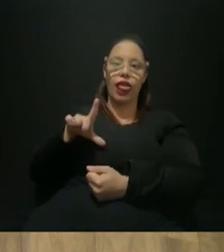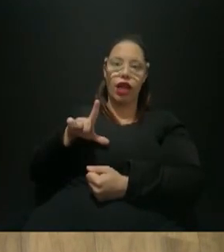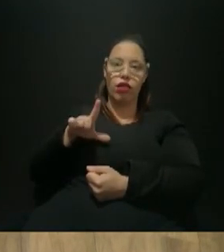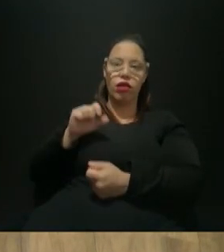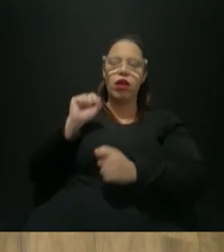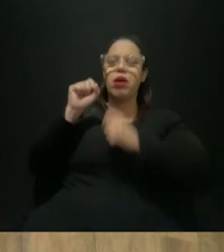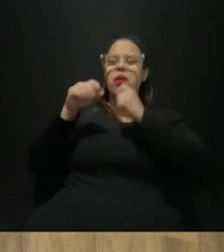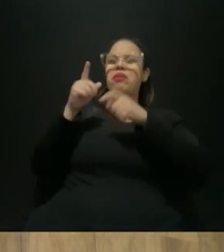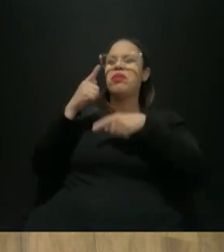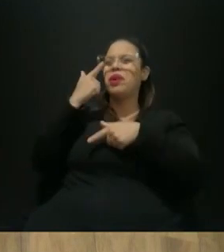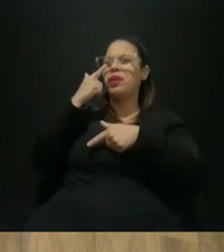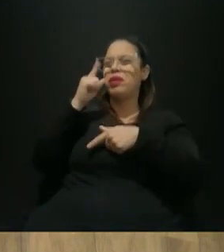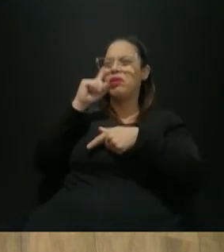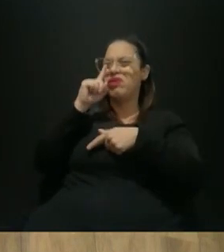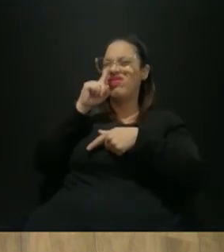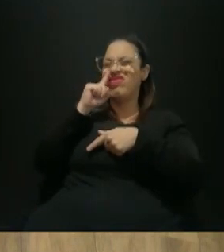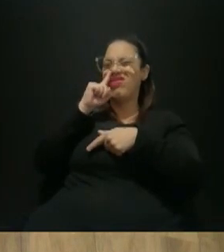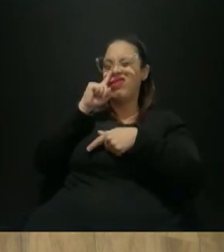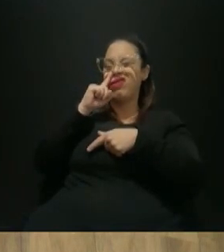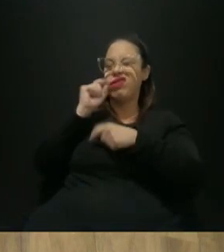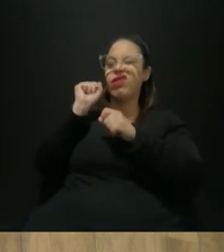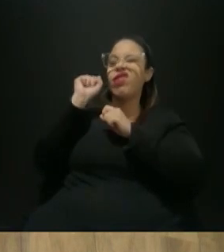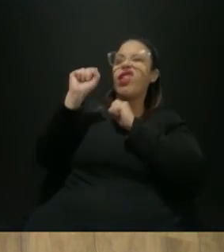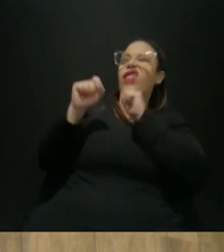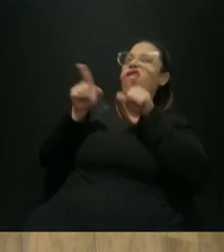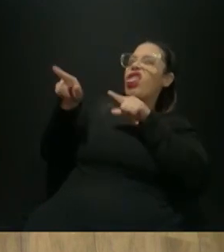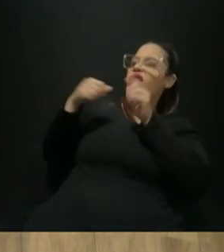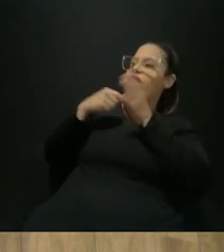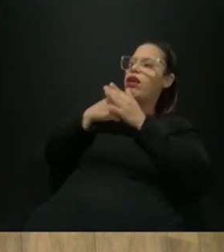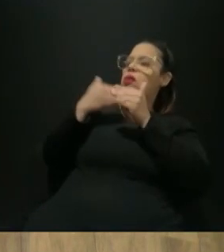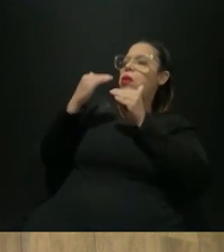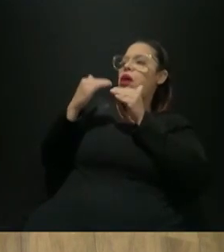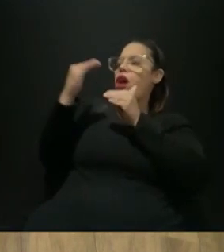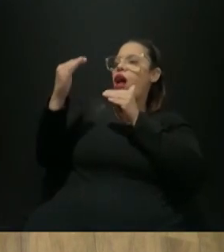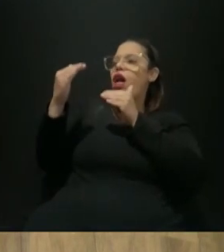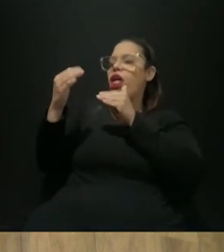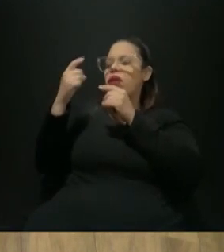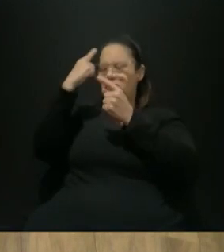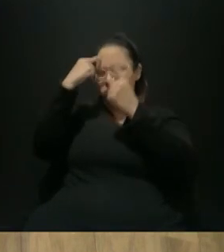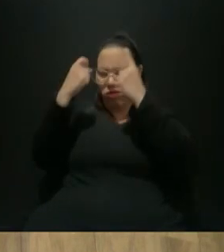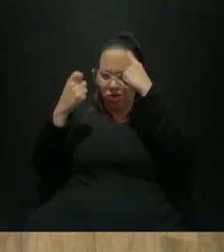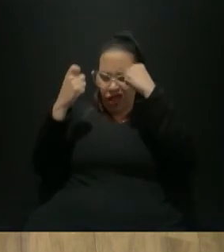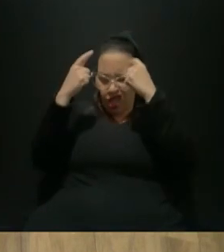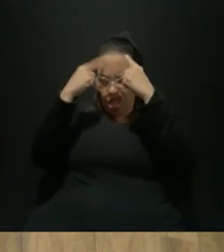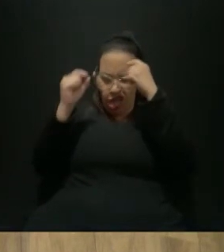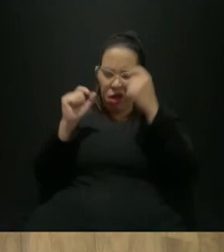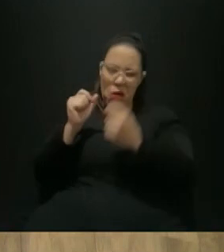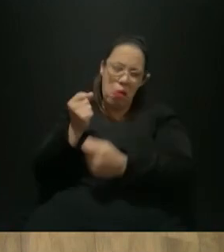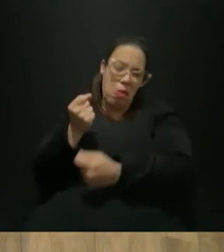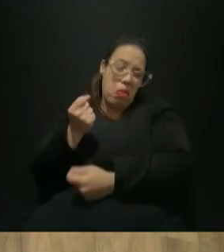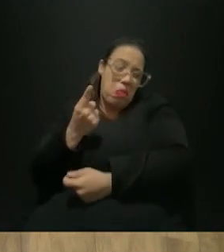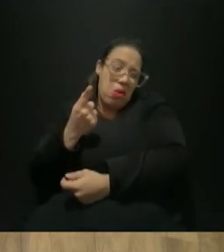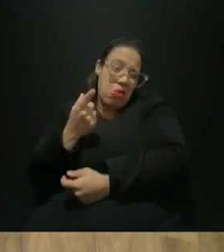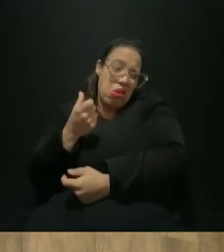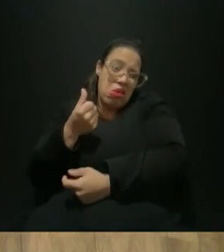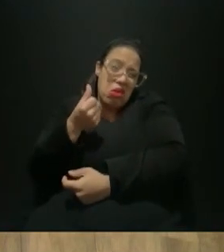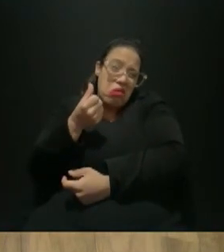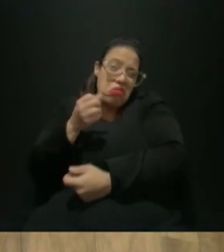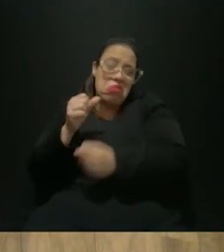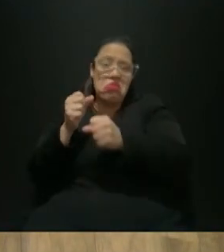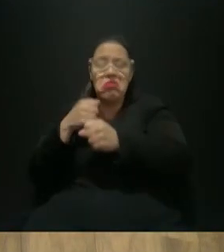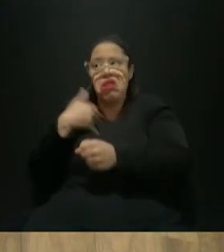falam assim, olha, mas ele passou por uma situação de violência muito pequeno, com 1 ano, com 2 anos. A